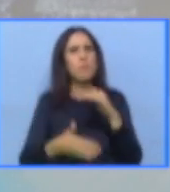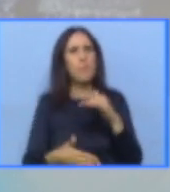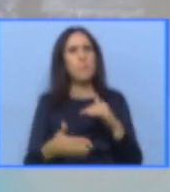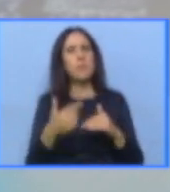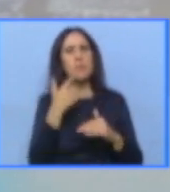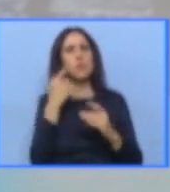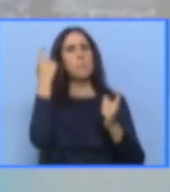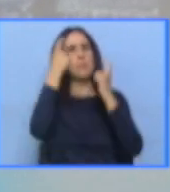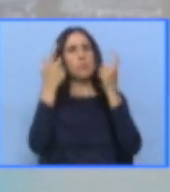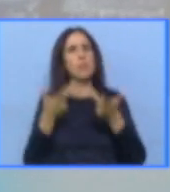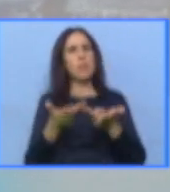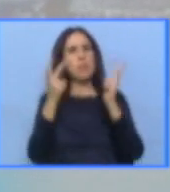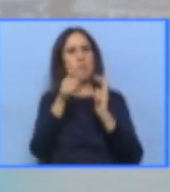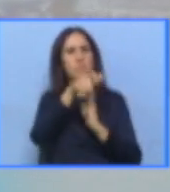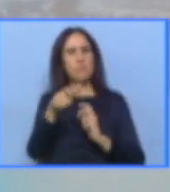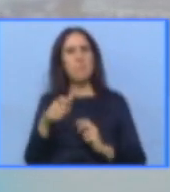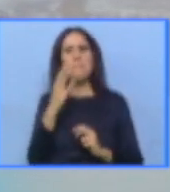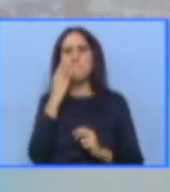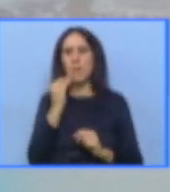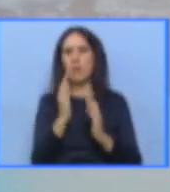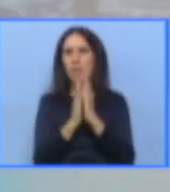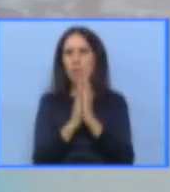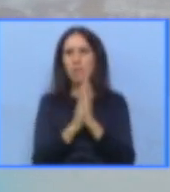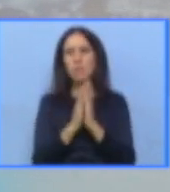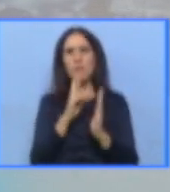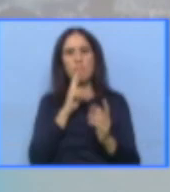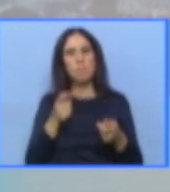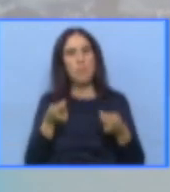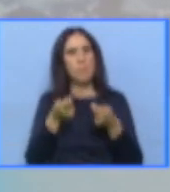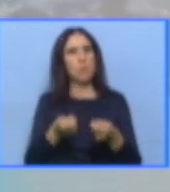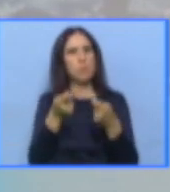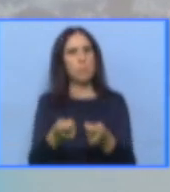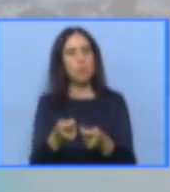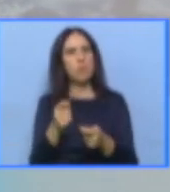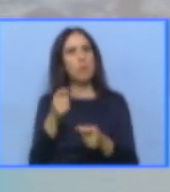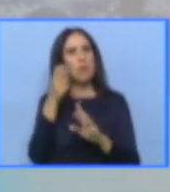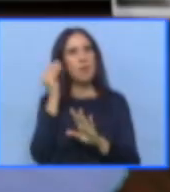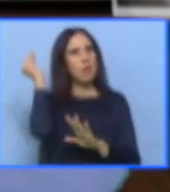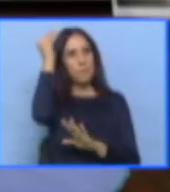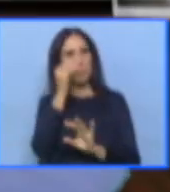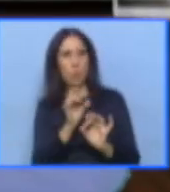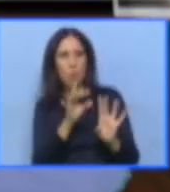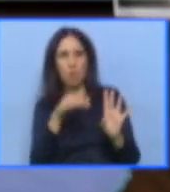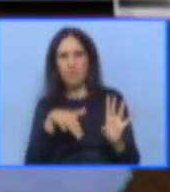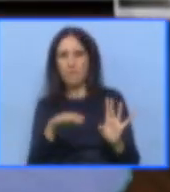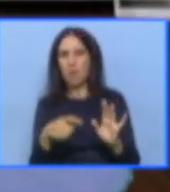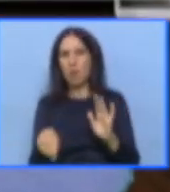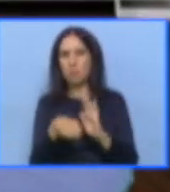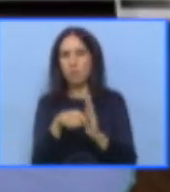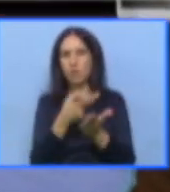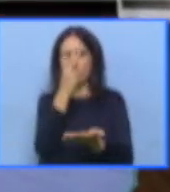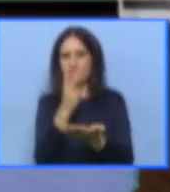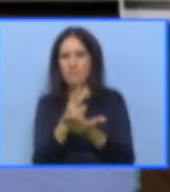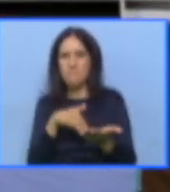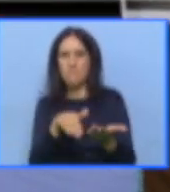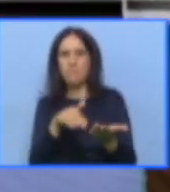livres pensadores achavam mesmo que a Igreja continuava a apostar em Fátima contra a República e que ia haver golpe, mais dia menos dia, ia haver